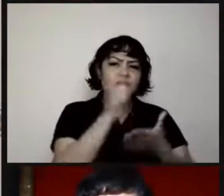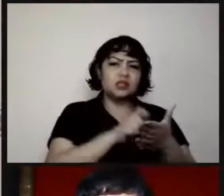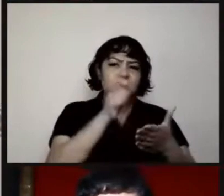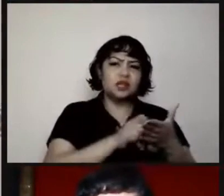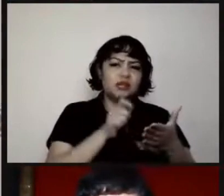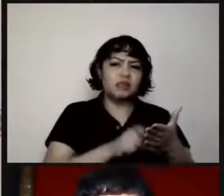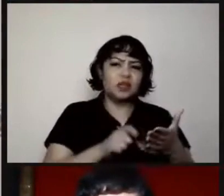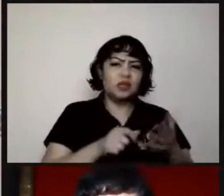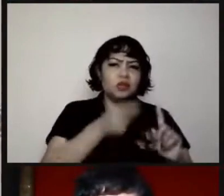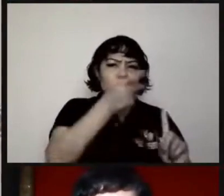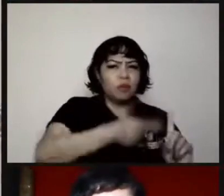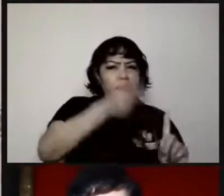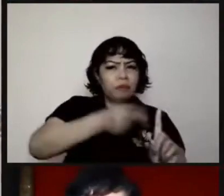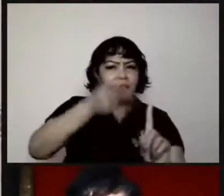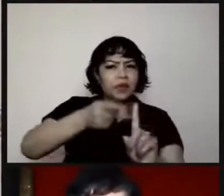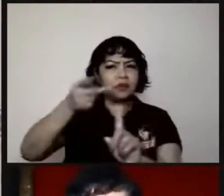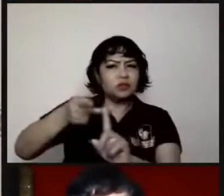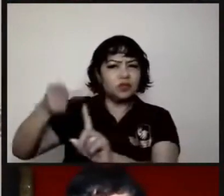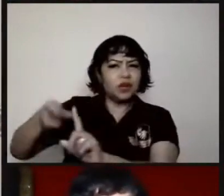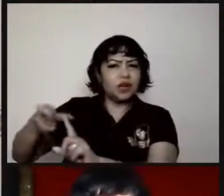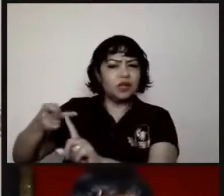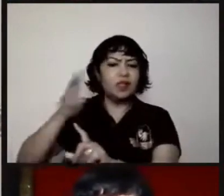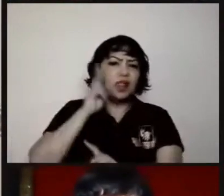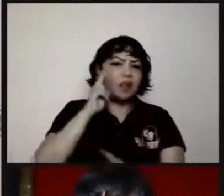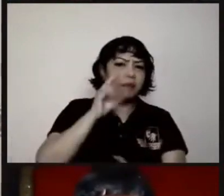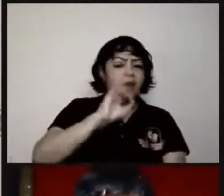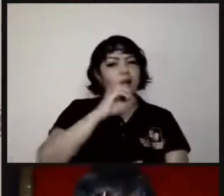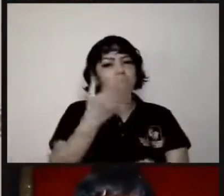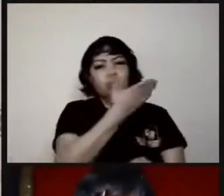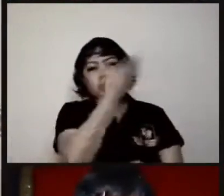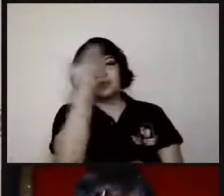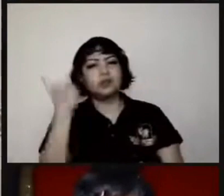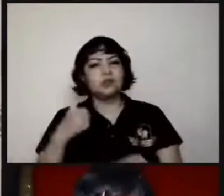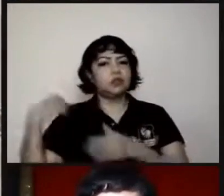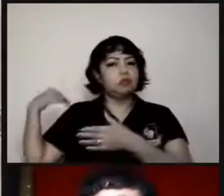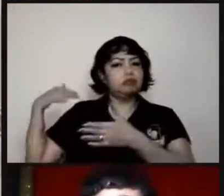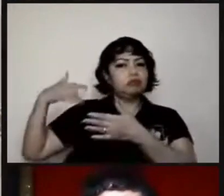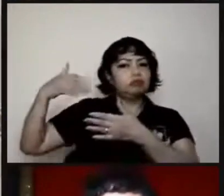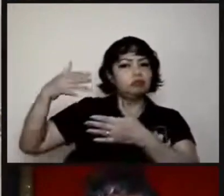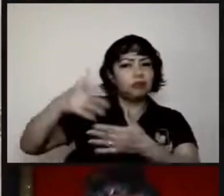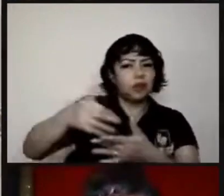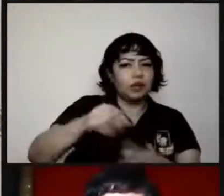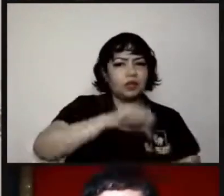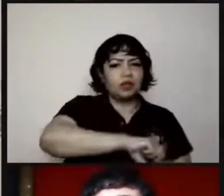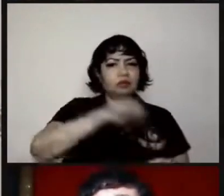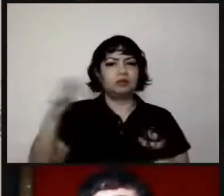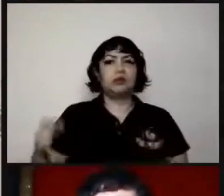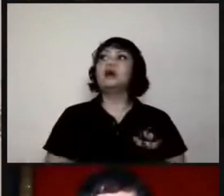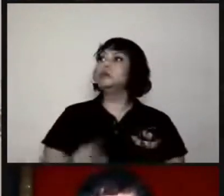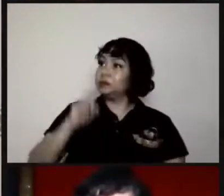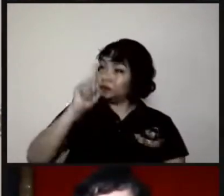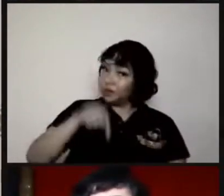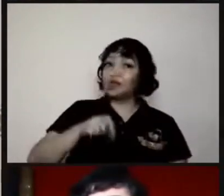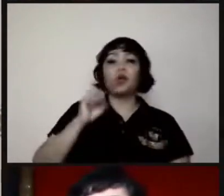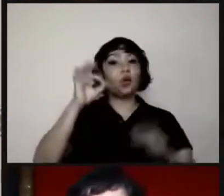Fernando sobre Gasparini e personagens Ivni Matos, lembrados ou sendo que esquecidos no nosso Fabiane processo Taylor de independência? permanece ocupando o Com maior certeza espaço da sim.